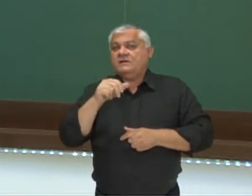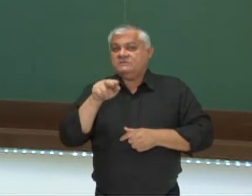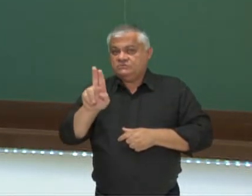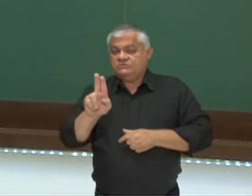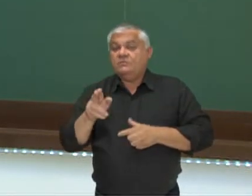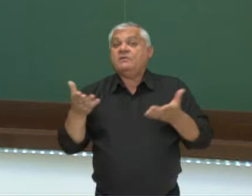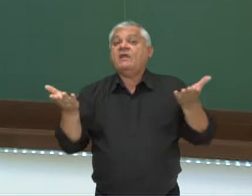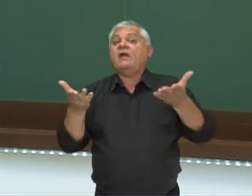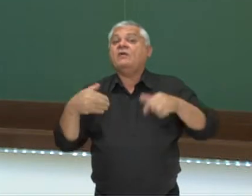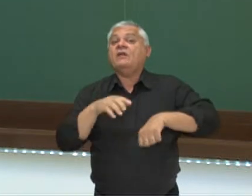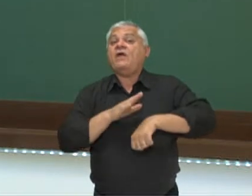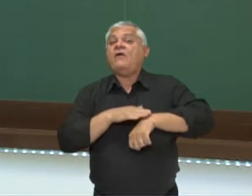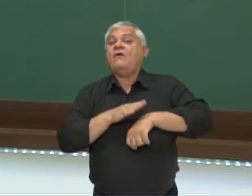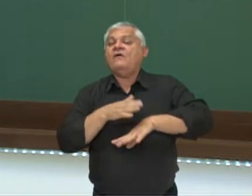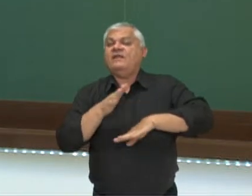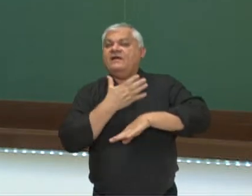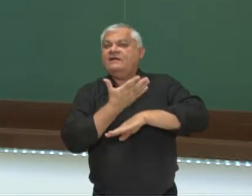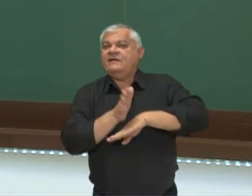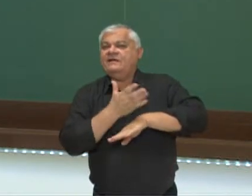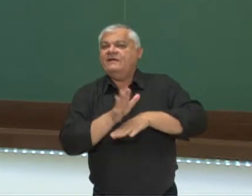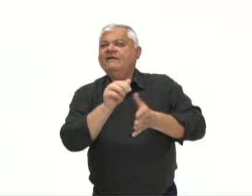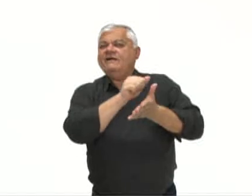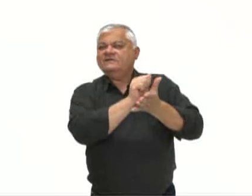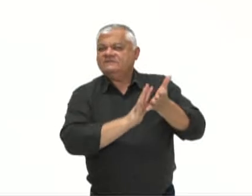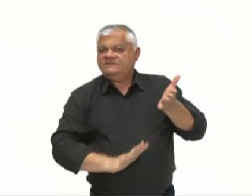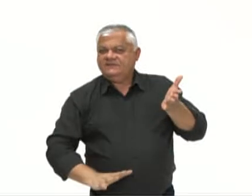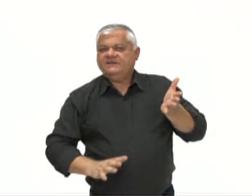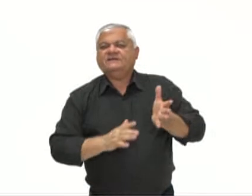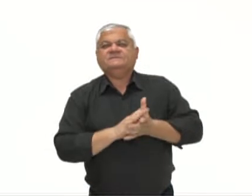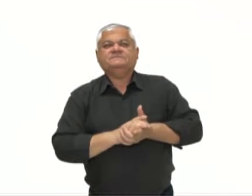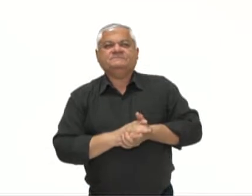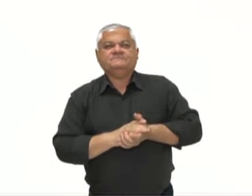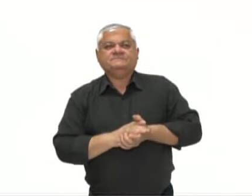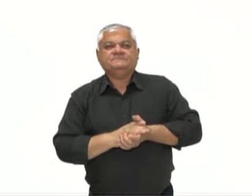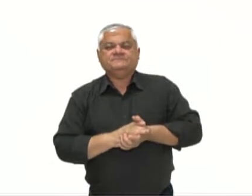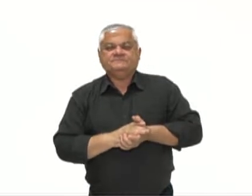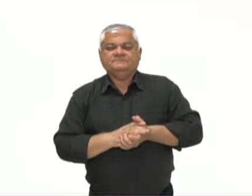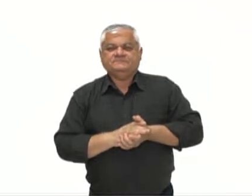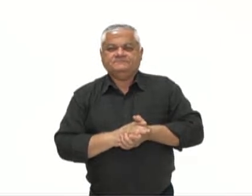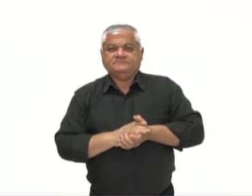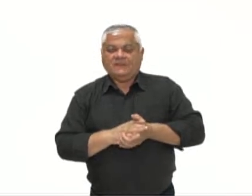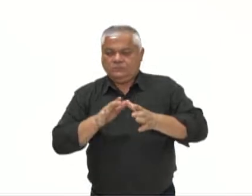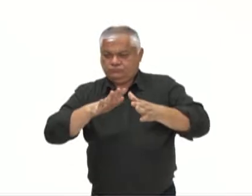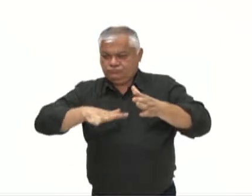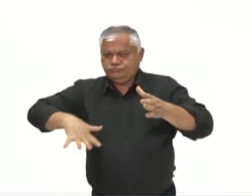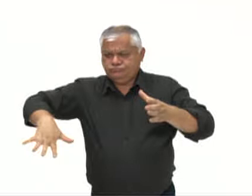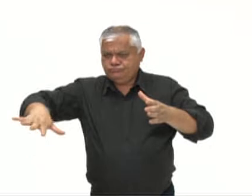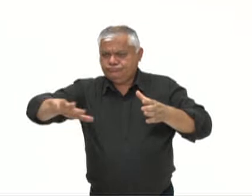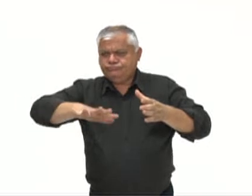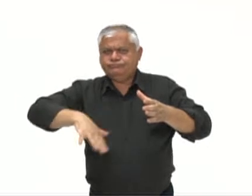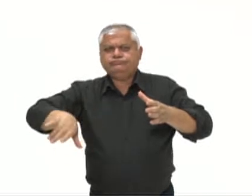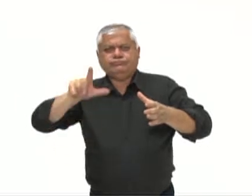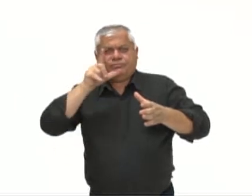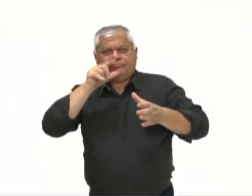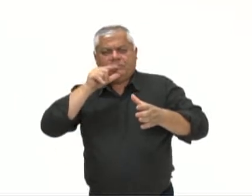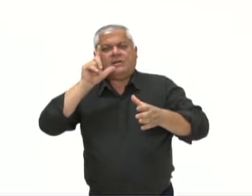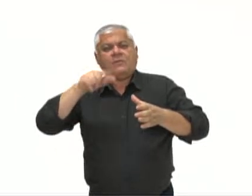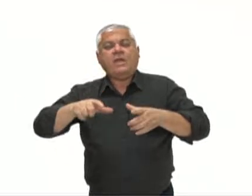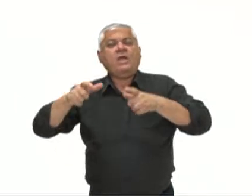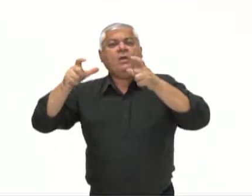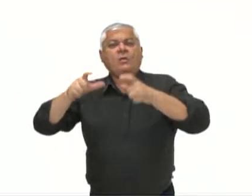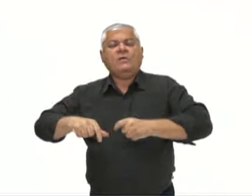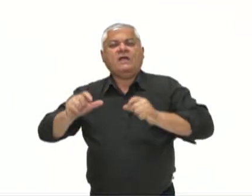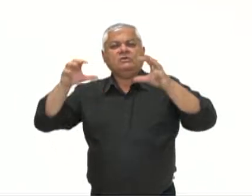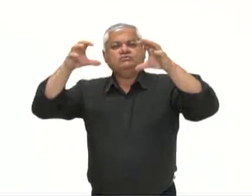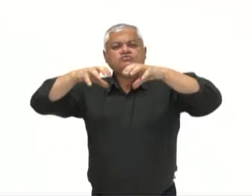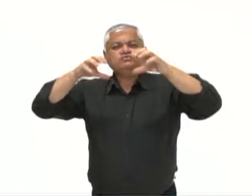agora nós temos o quê? A nossa atividade aí na tela para você, ó. Bacia hidrográfica é a porção do espaço em que as águas das